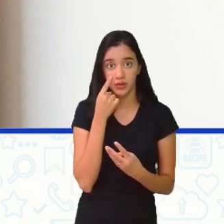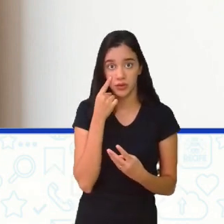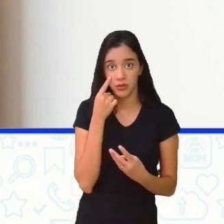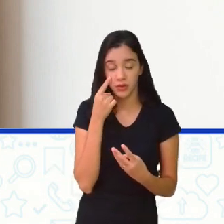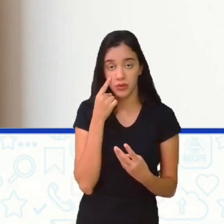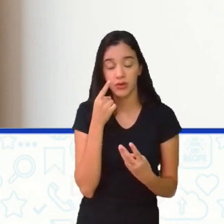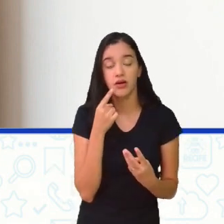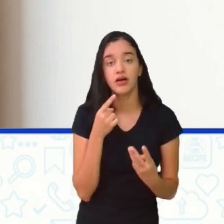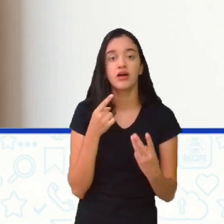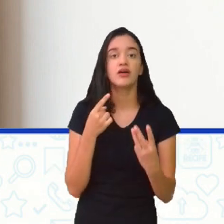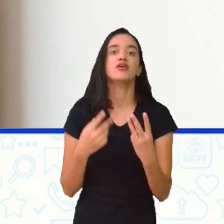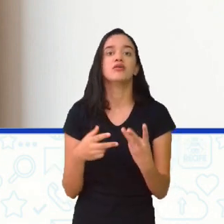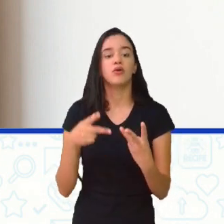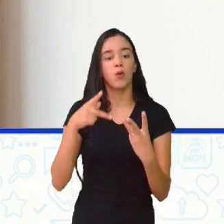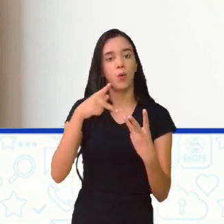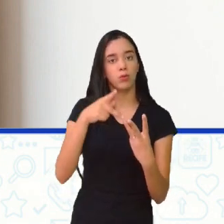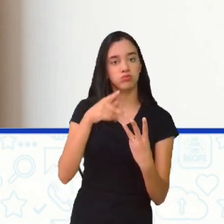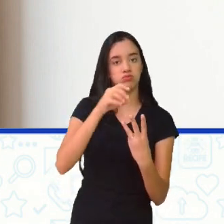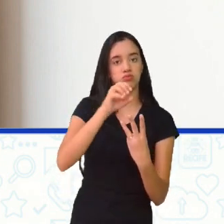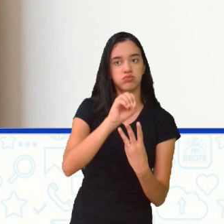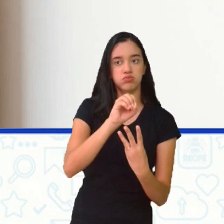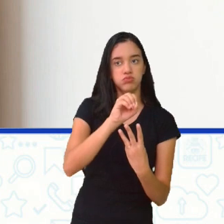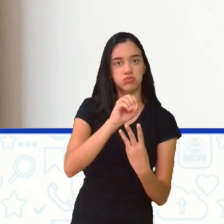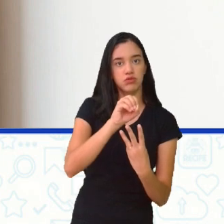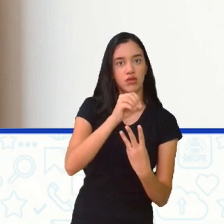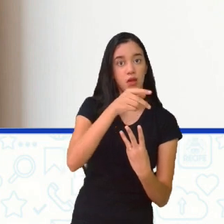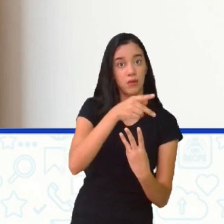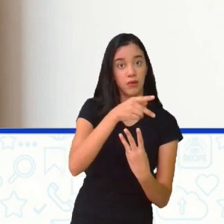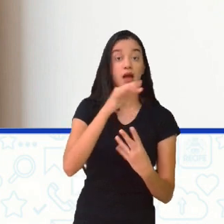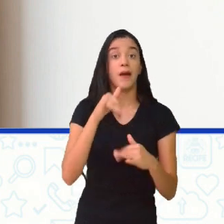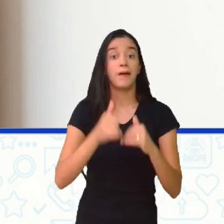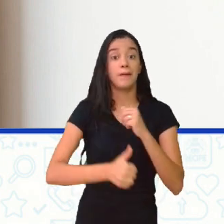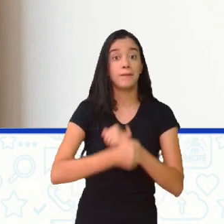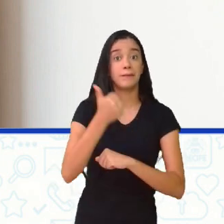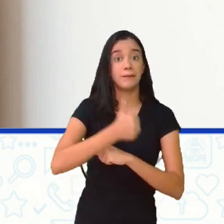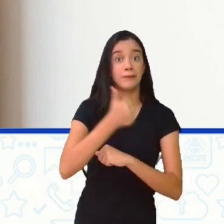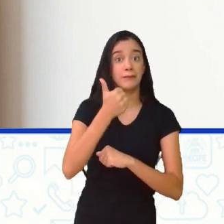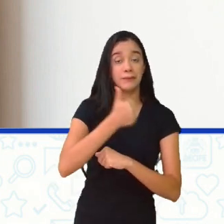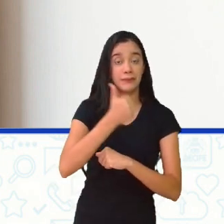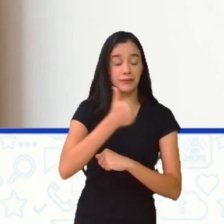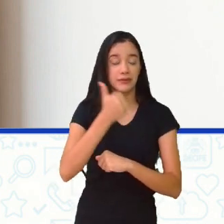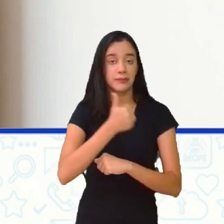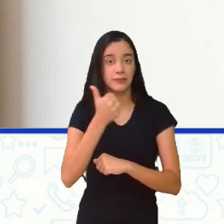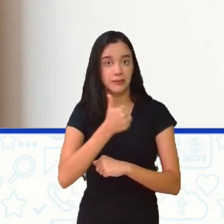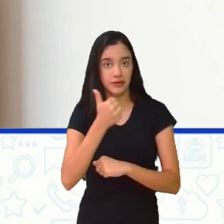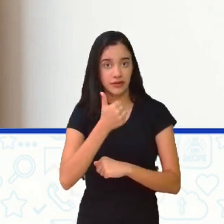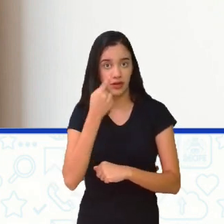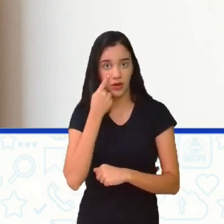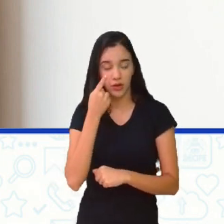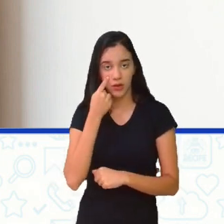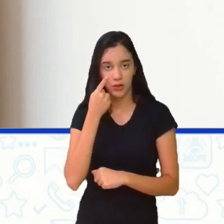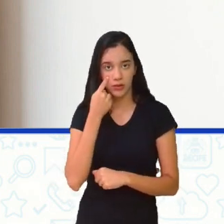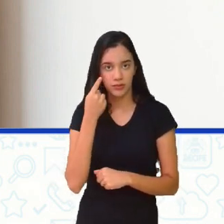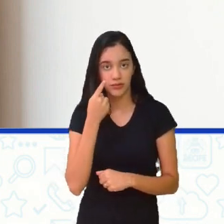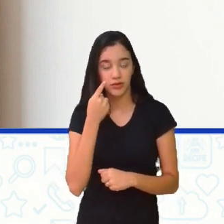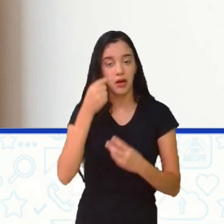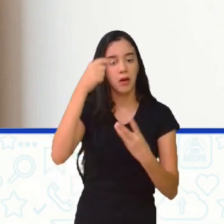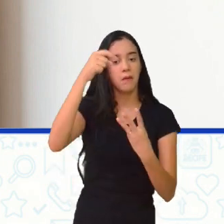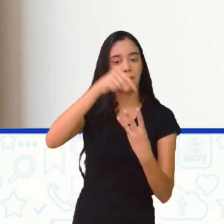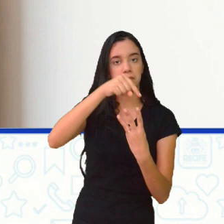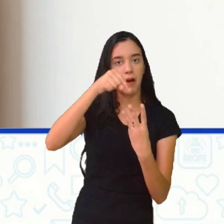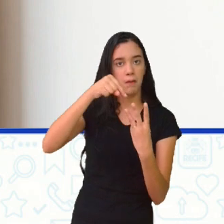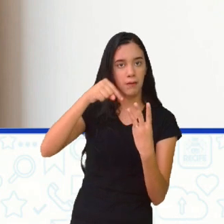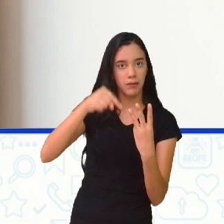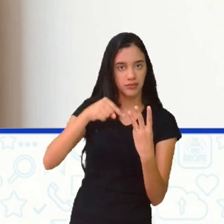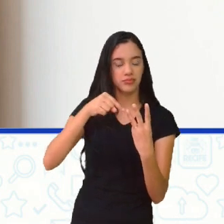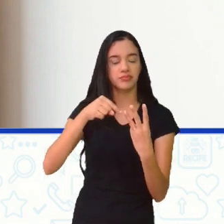proparoxítona. Essa contagem é feita de trás para frente, né? A primeira de trás para frente é oxítona, a penúltima é